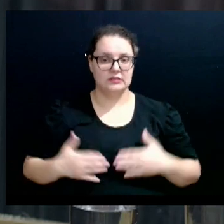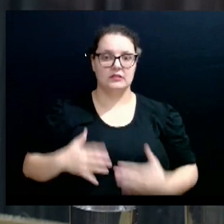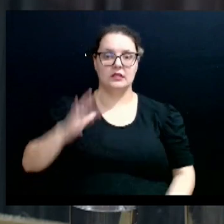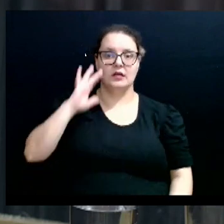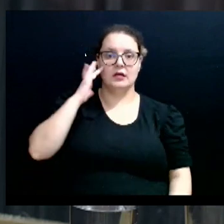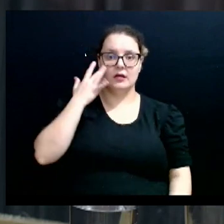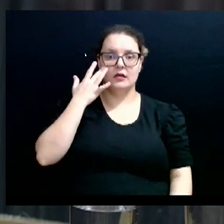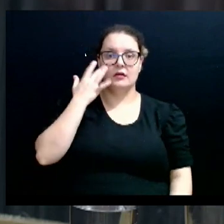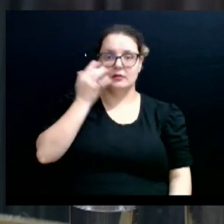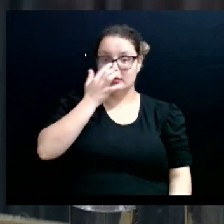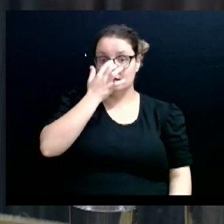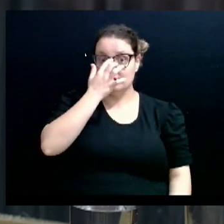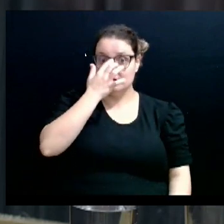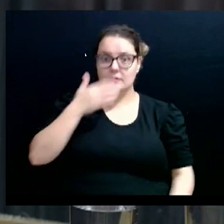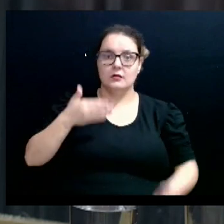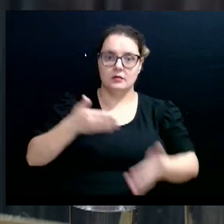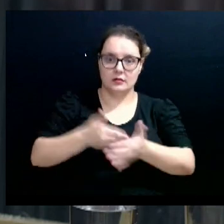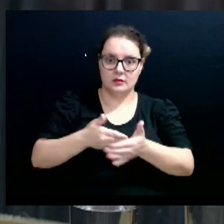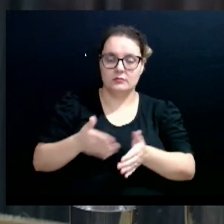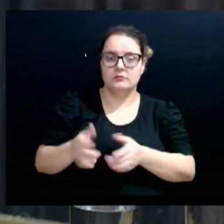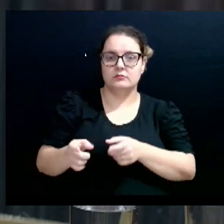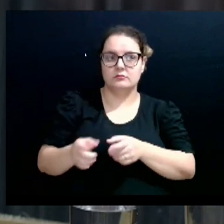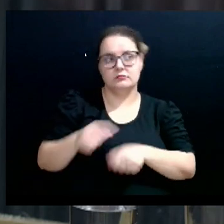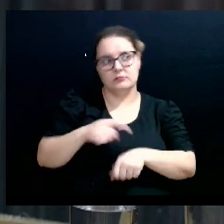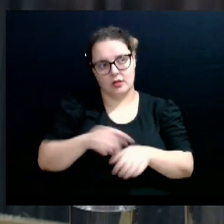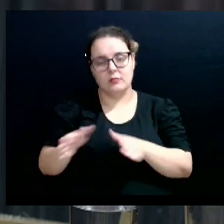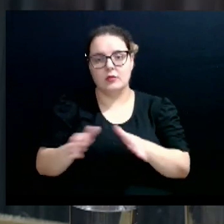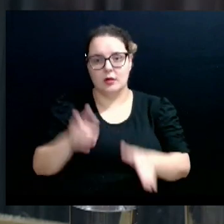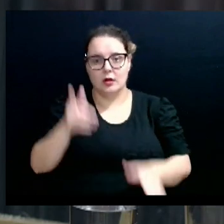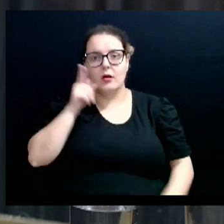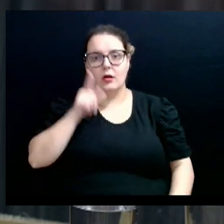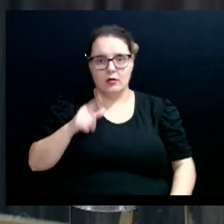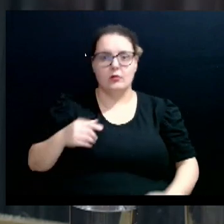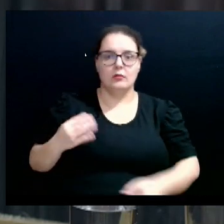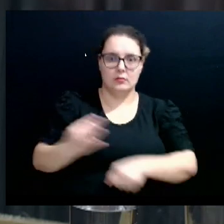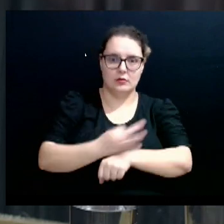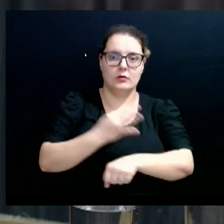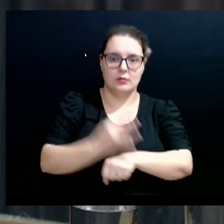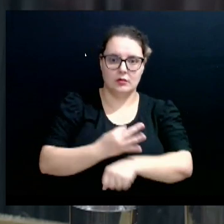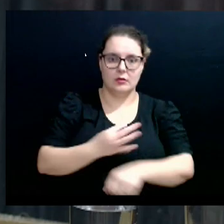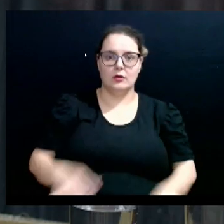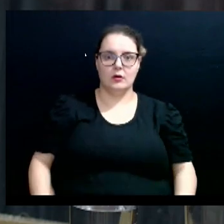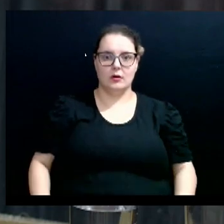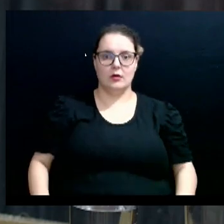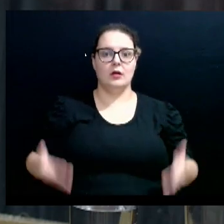certo ponto os pais conseguem suportar. Uhum. Agora